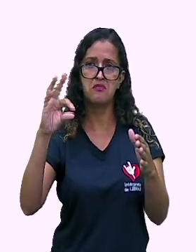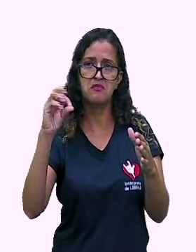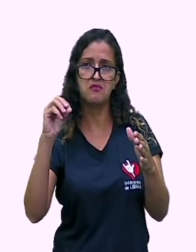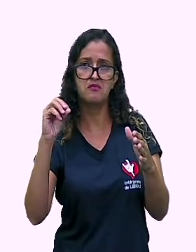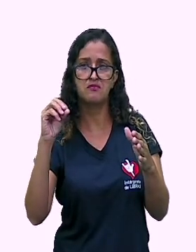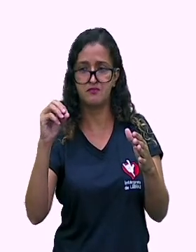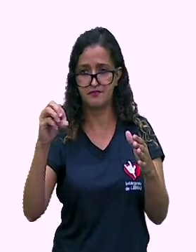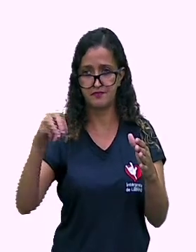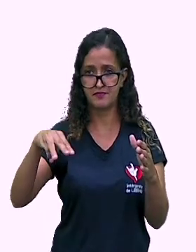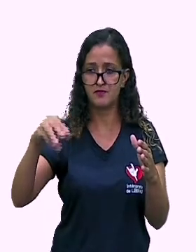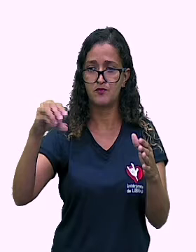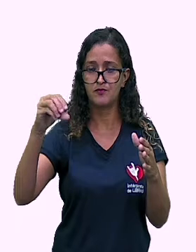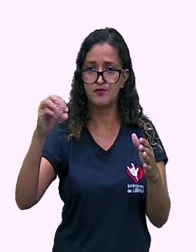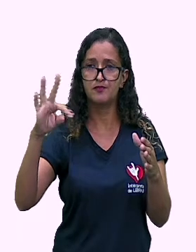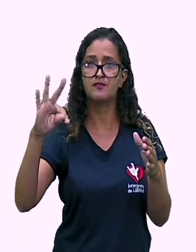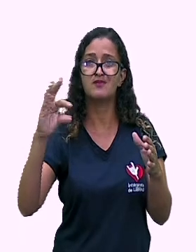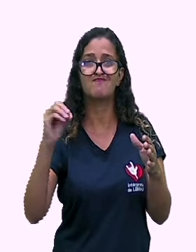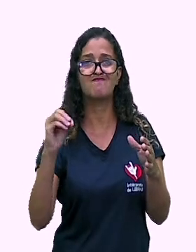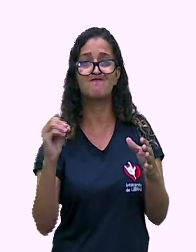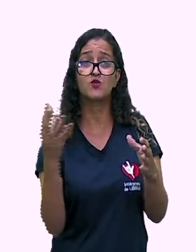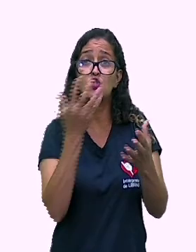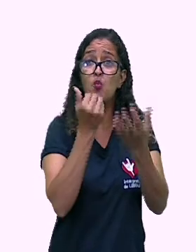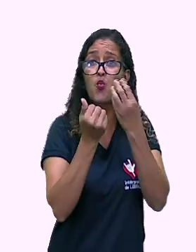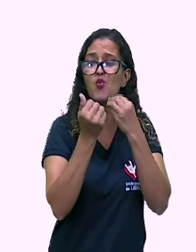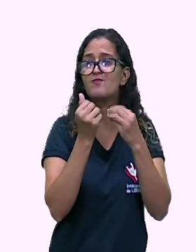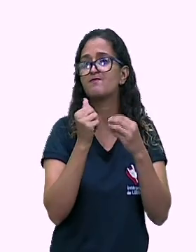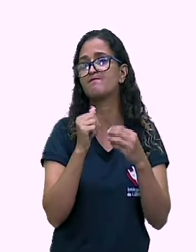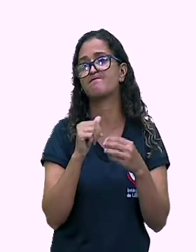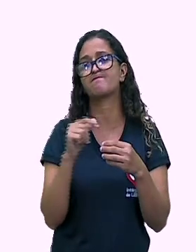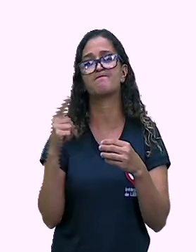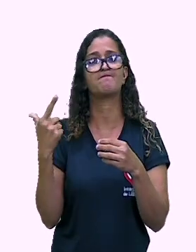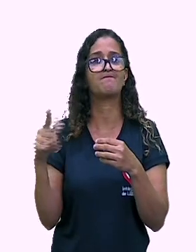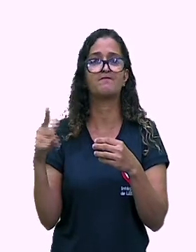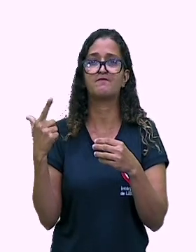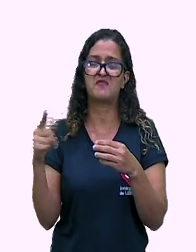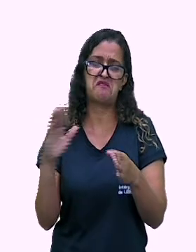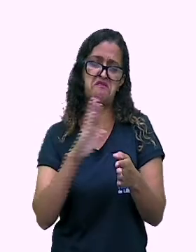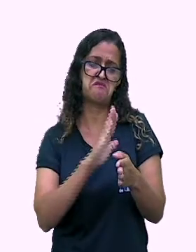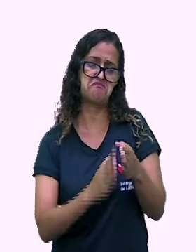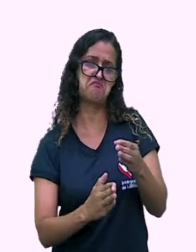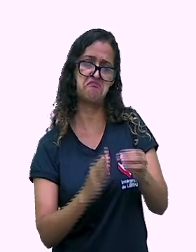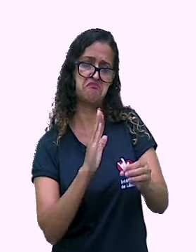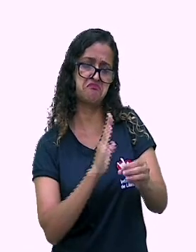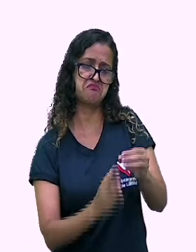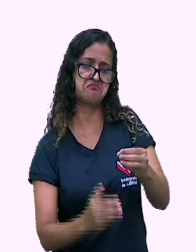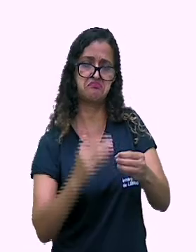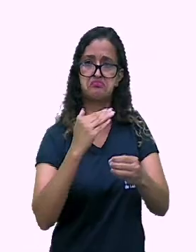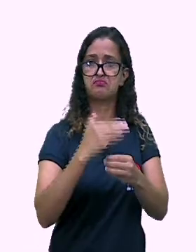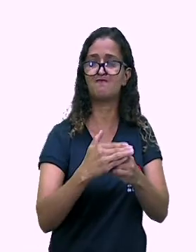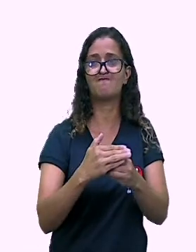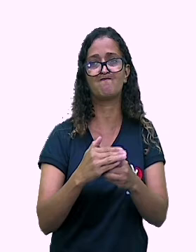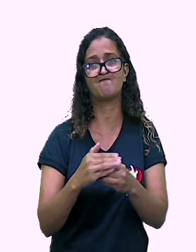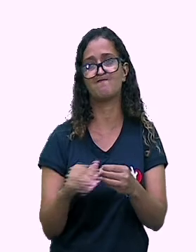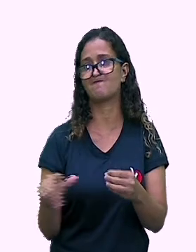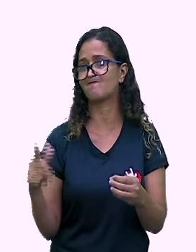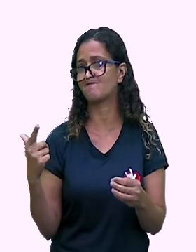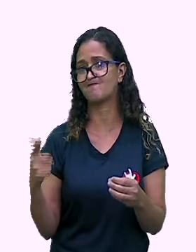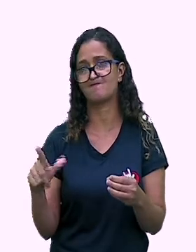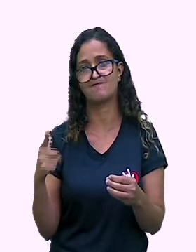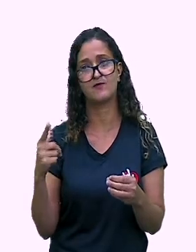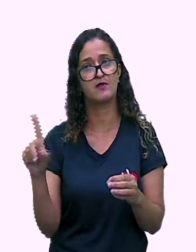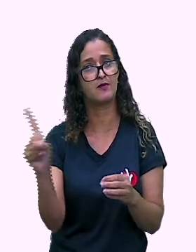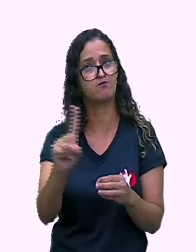tem como reaproveitar, não tem como. Ah, eu vou cortar só aquela beiradinha.